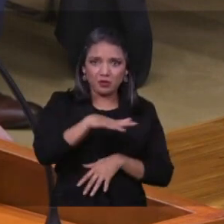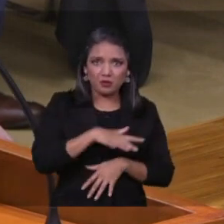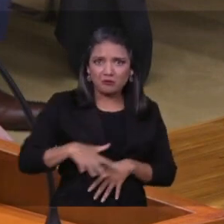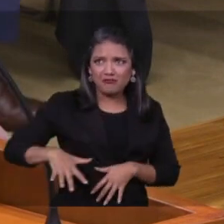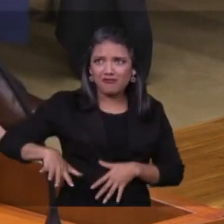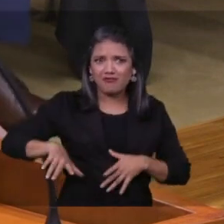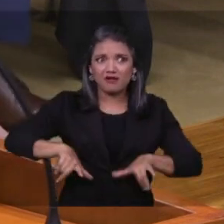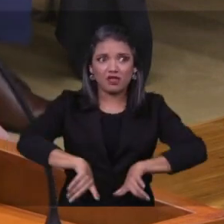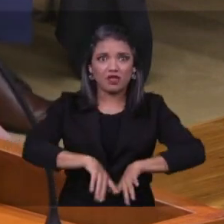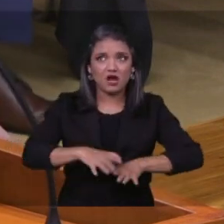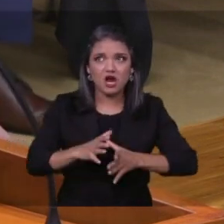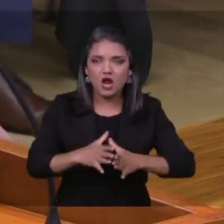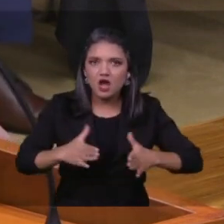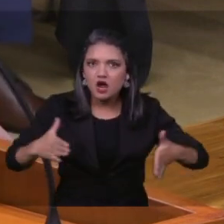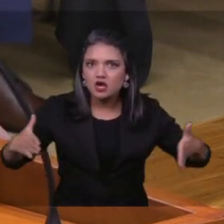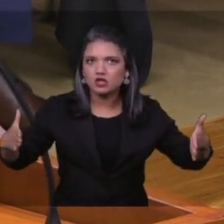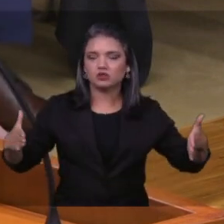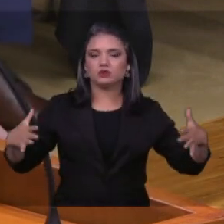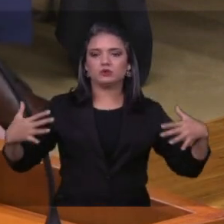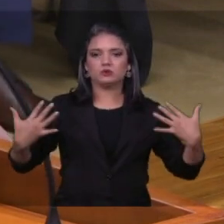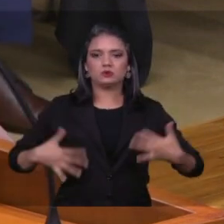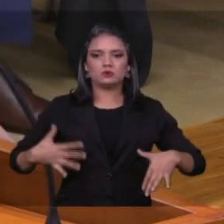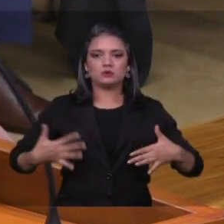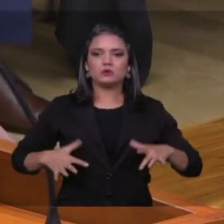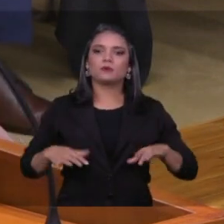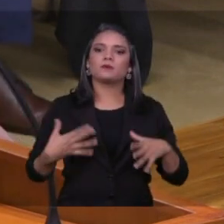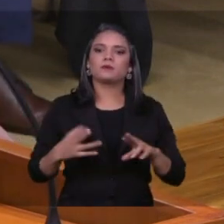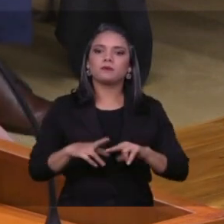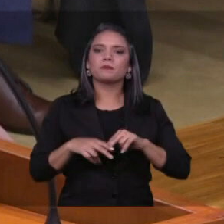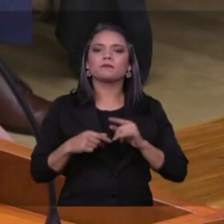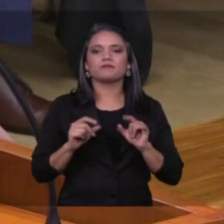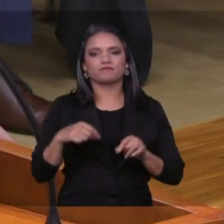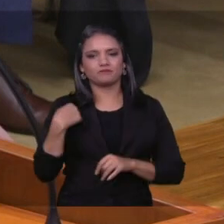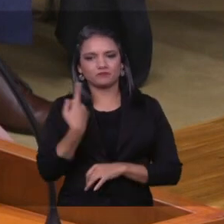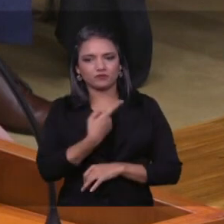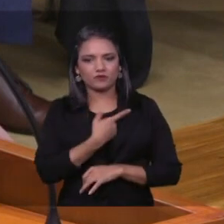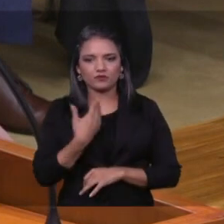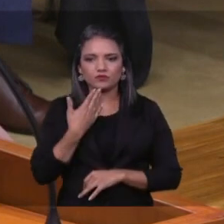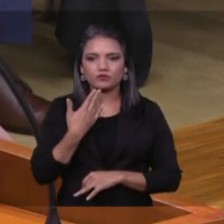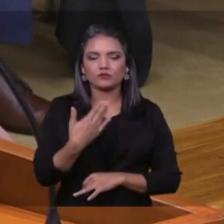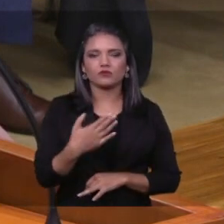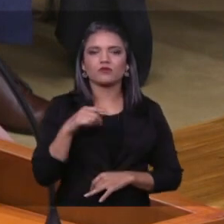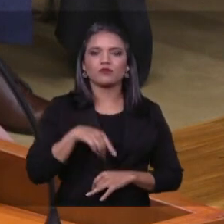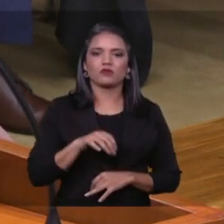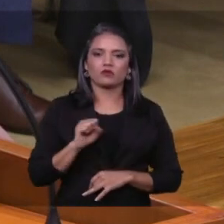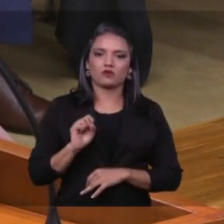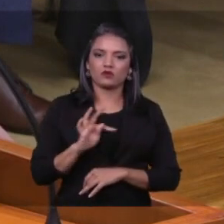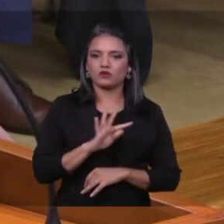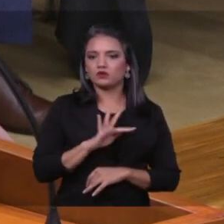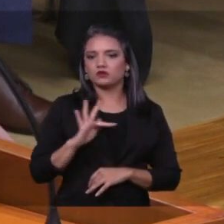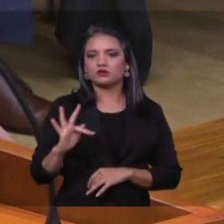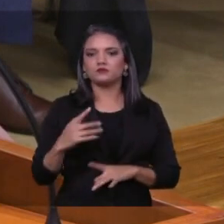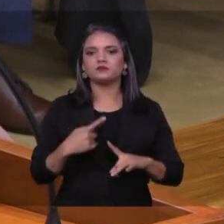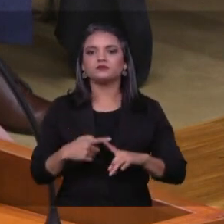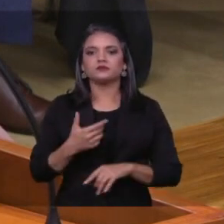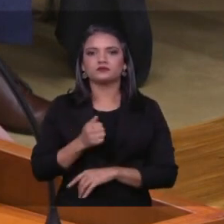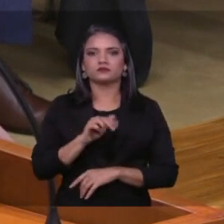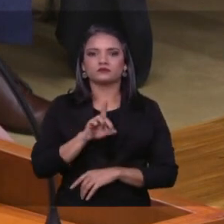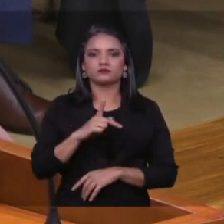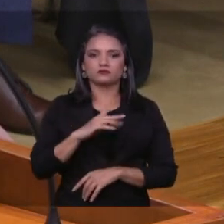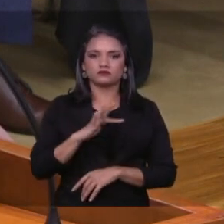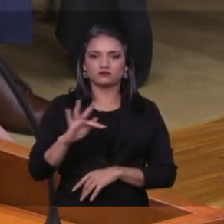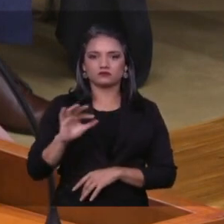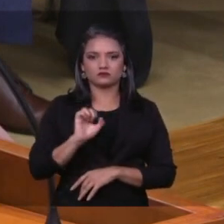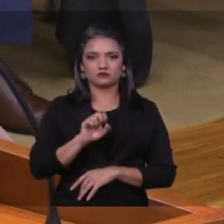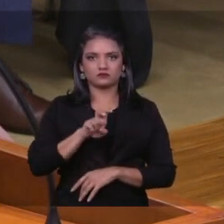área. E é por isso que nós solicitamos a essa Suprema Corte, inclusive porque a DPF 857 não